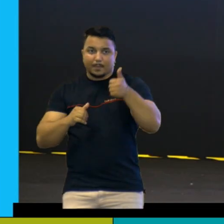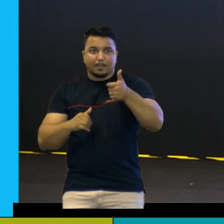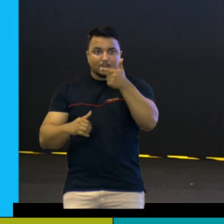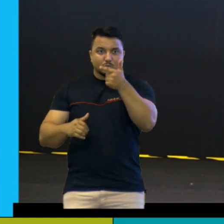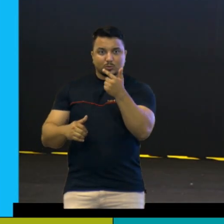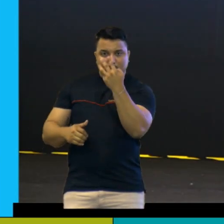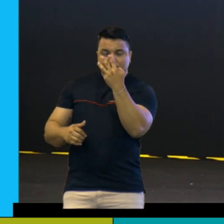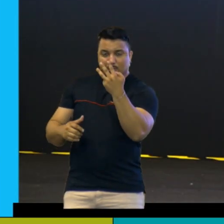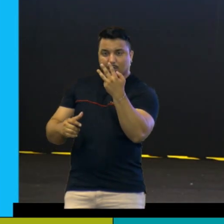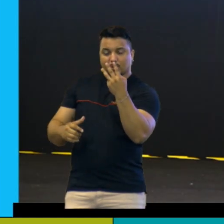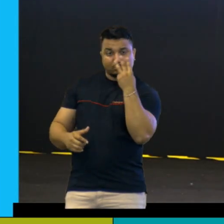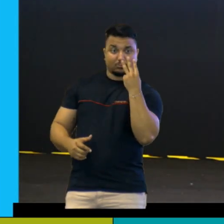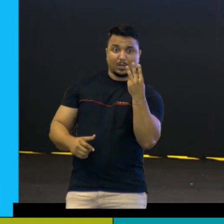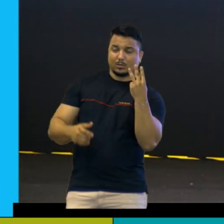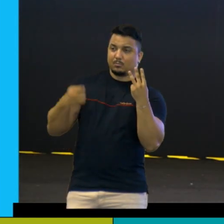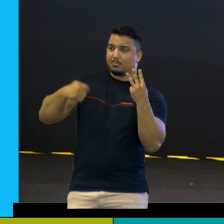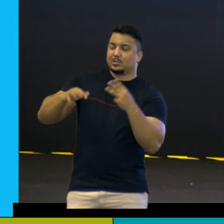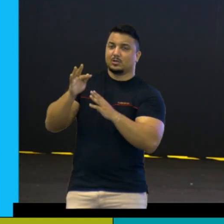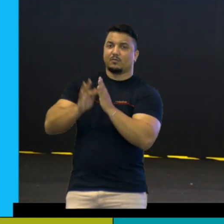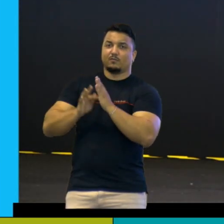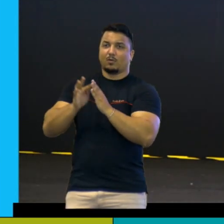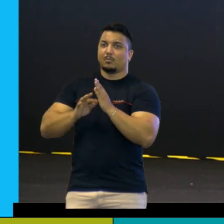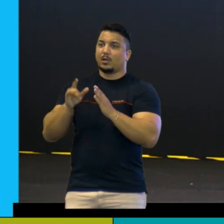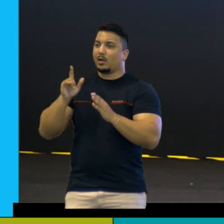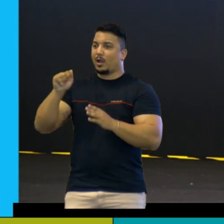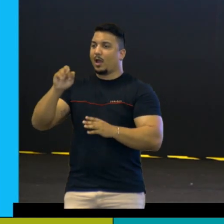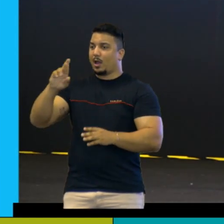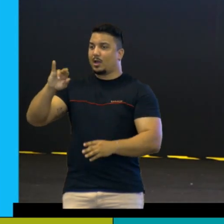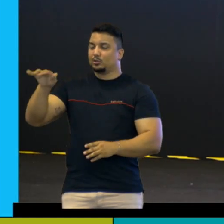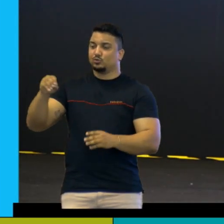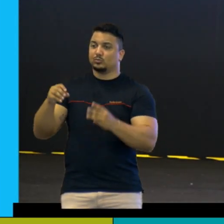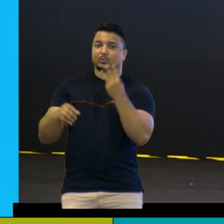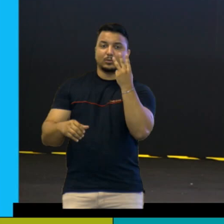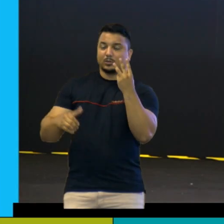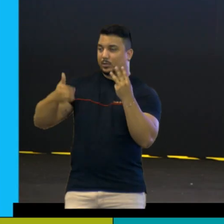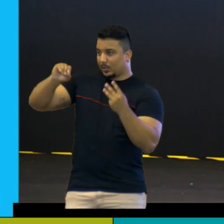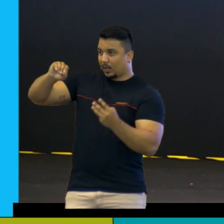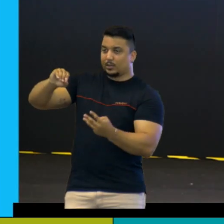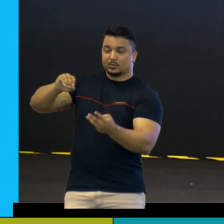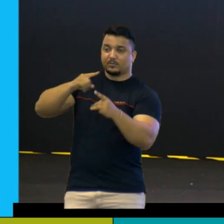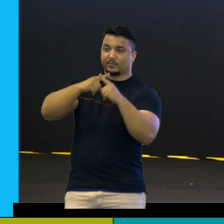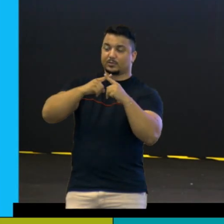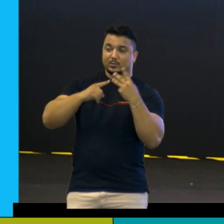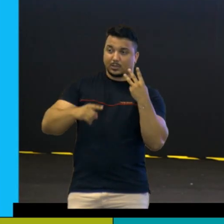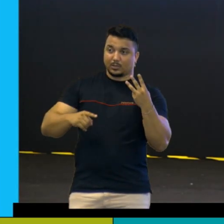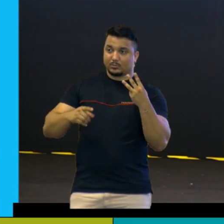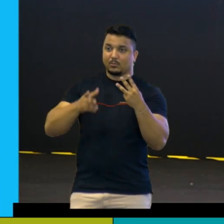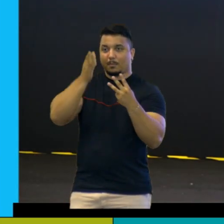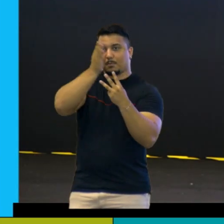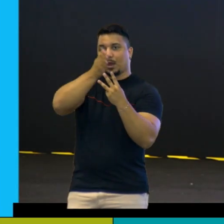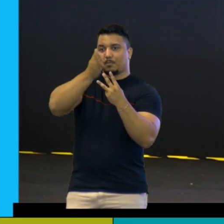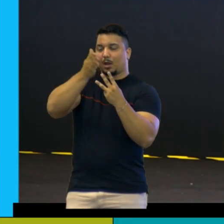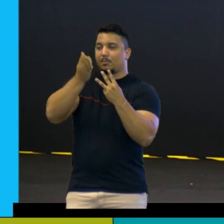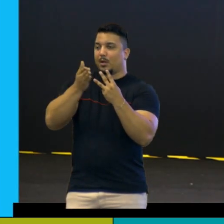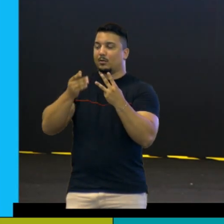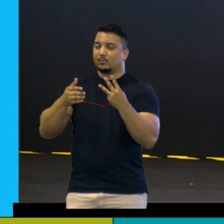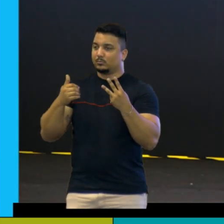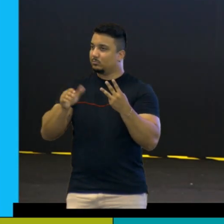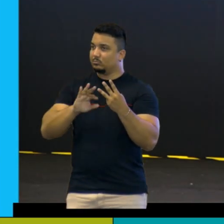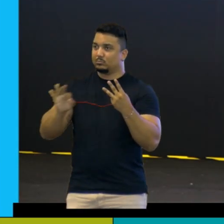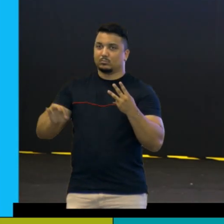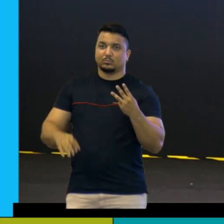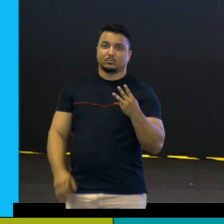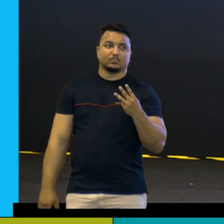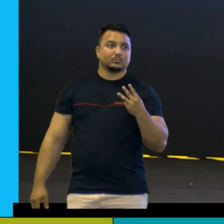o terceiro, eu não preciso nem usar, é arranjo. Eu vou pegar 10 e vou escolher 3. Mas como a ordem importa, primeiro, segundo, terceiro,